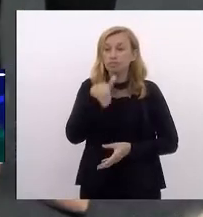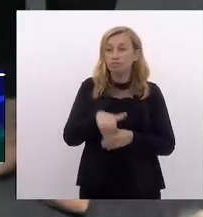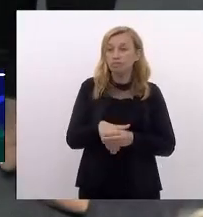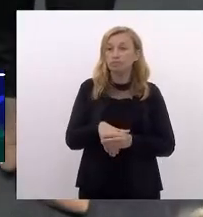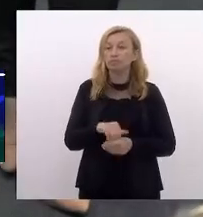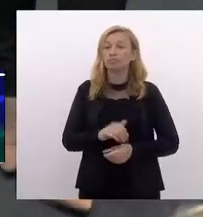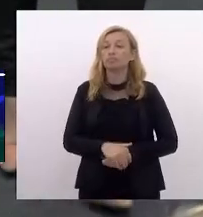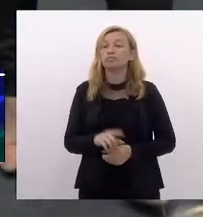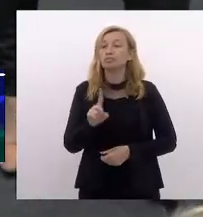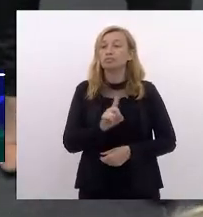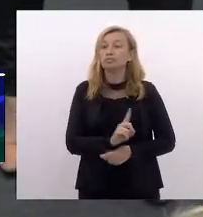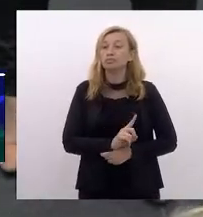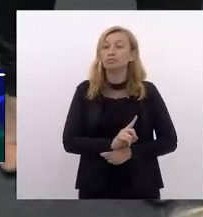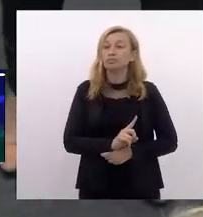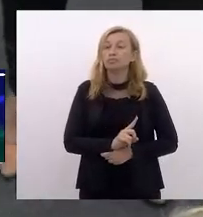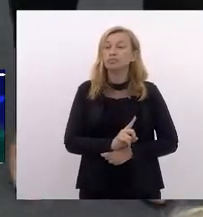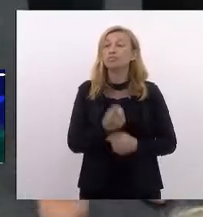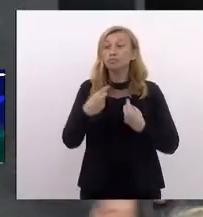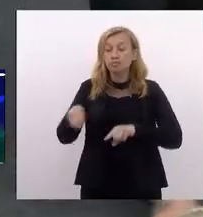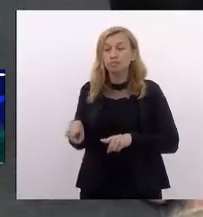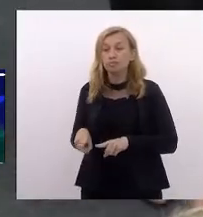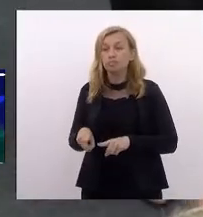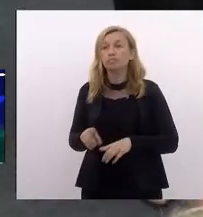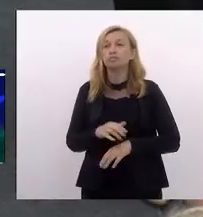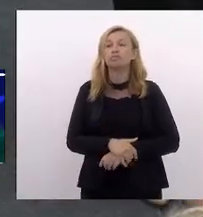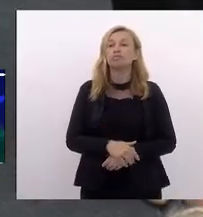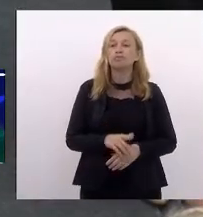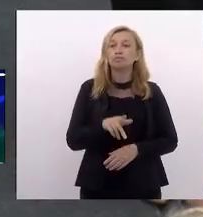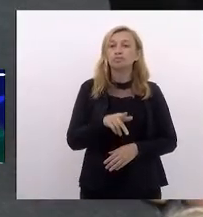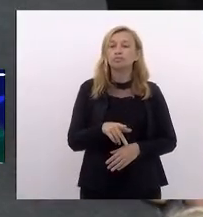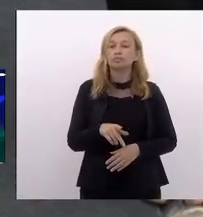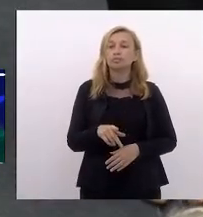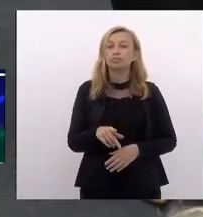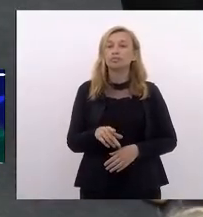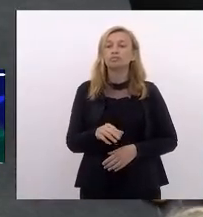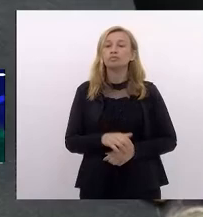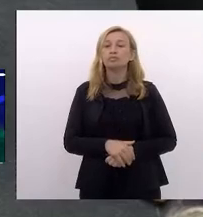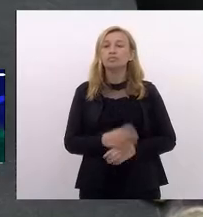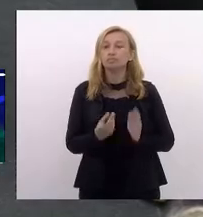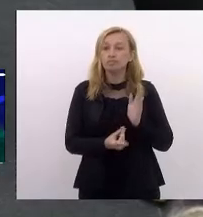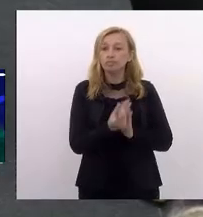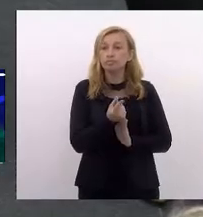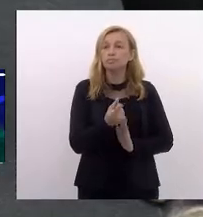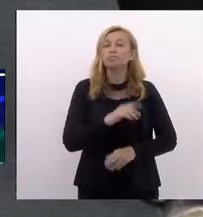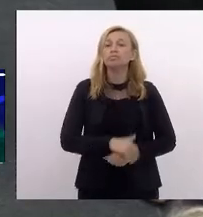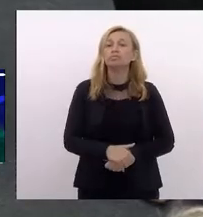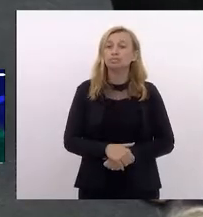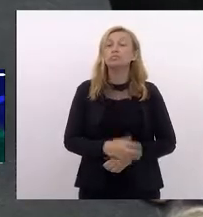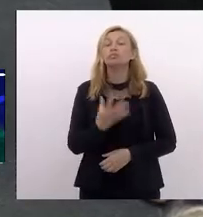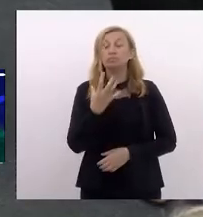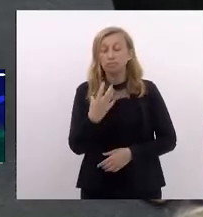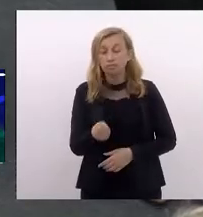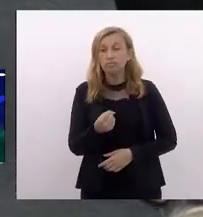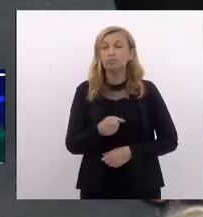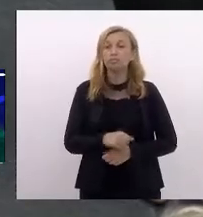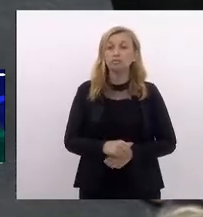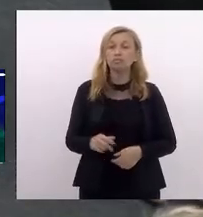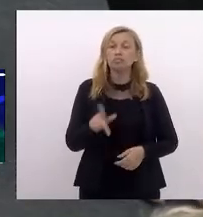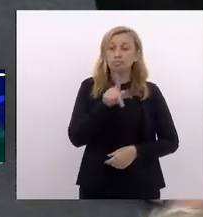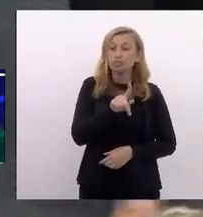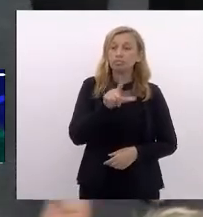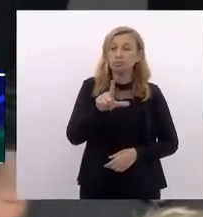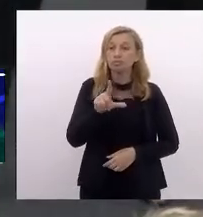declarar o voto contrário a peça né orçamentária o voto favorável ao